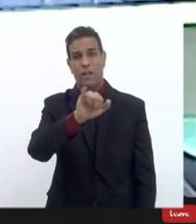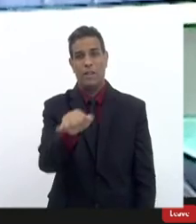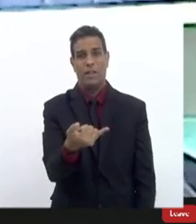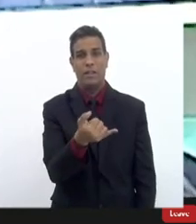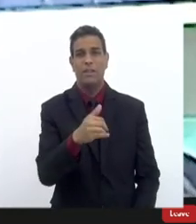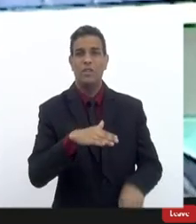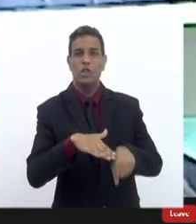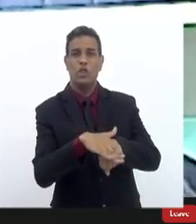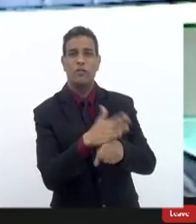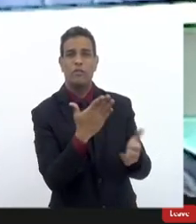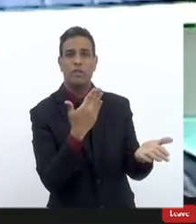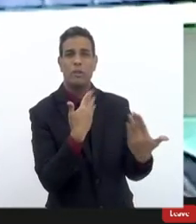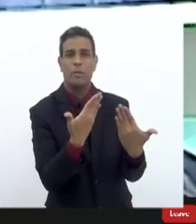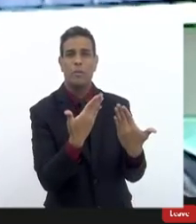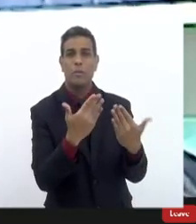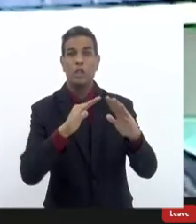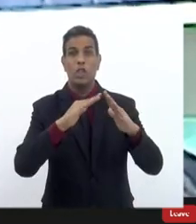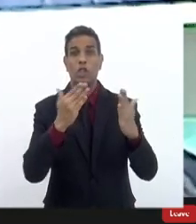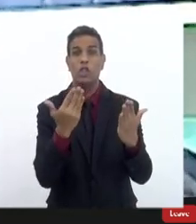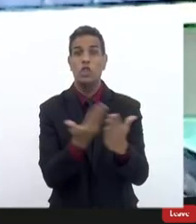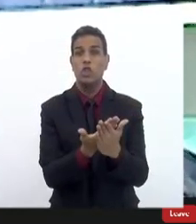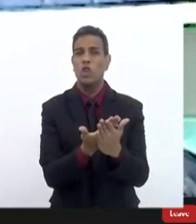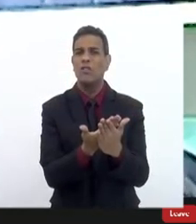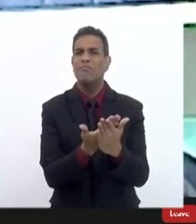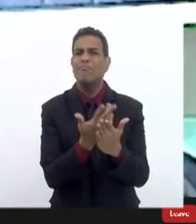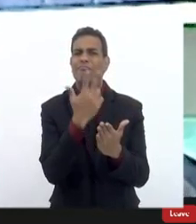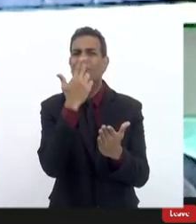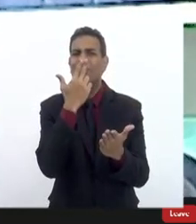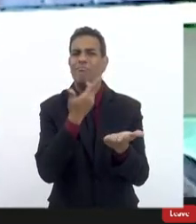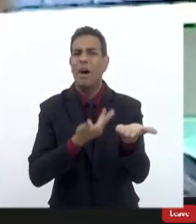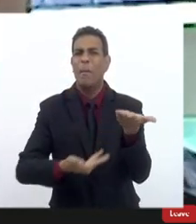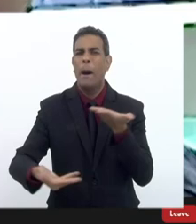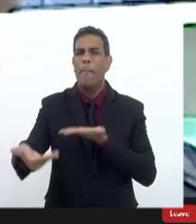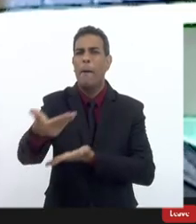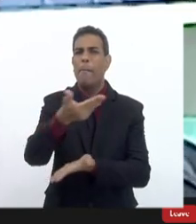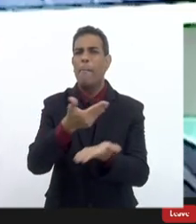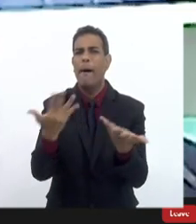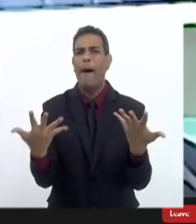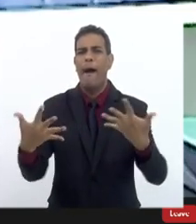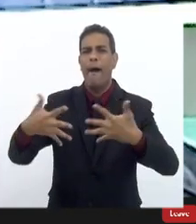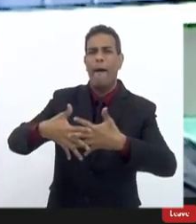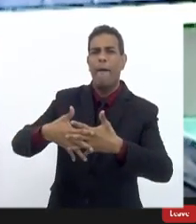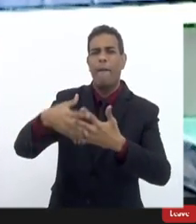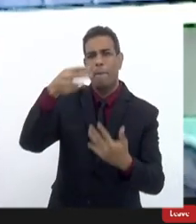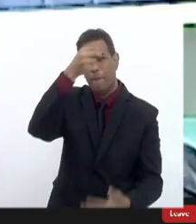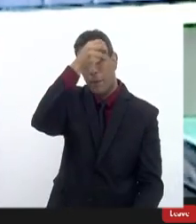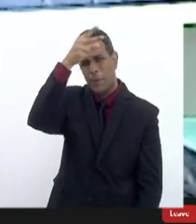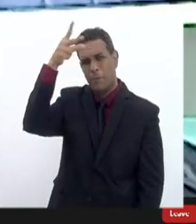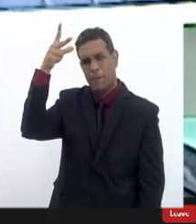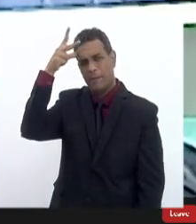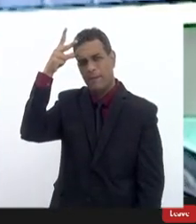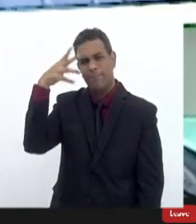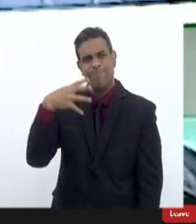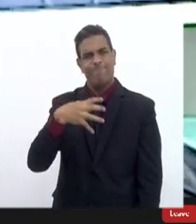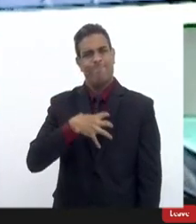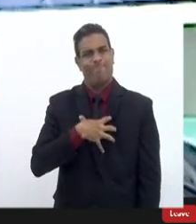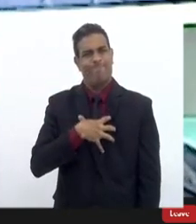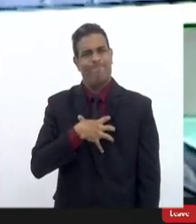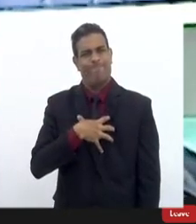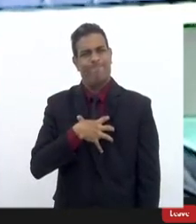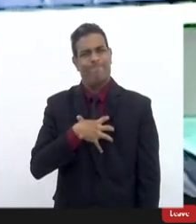são sobre as escolas compartilhadas com o município. Né? As